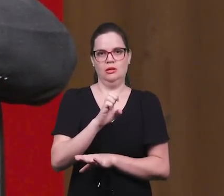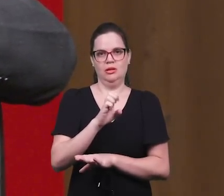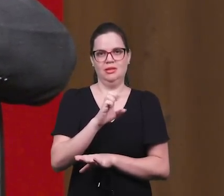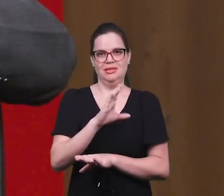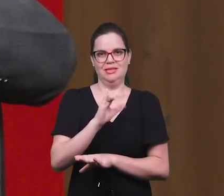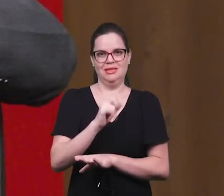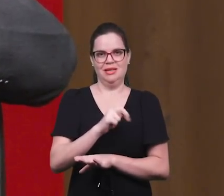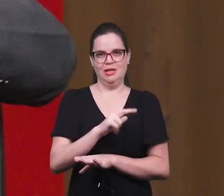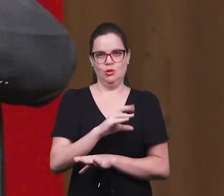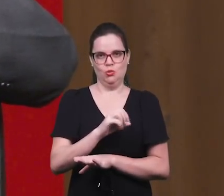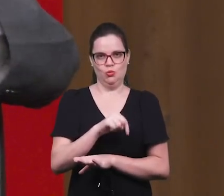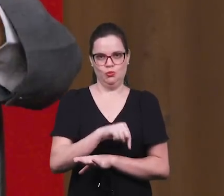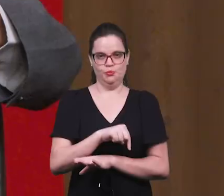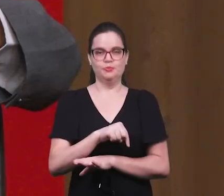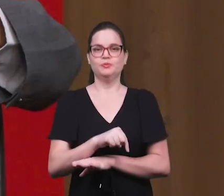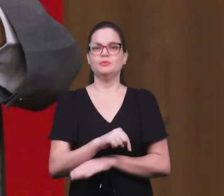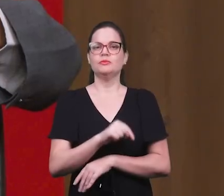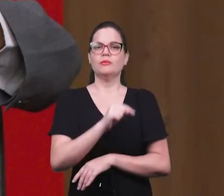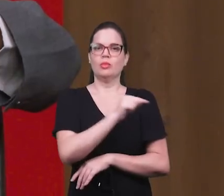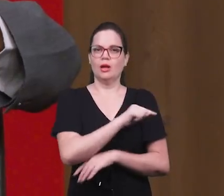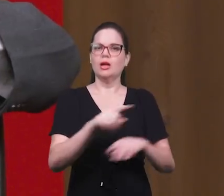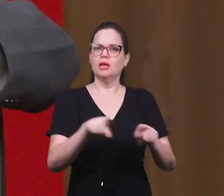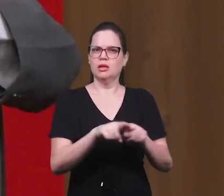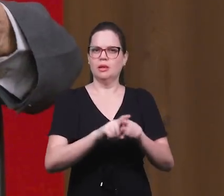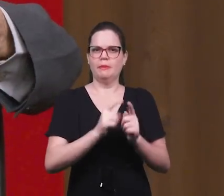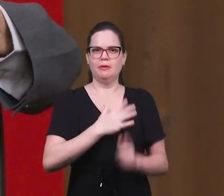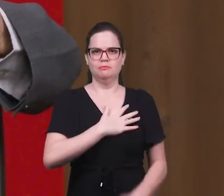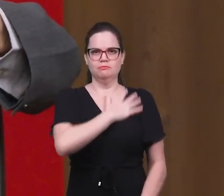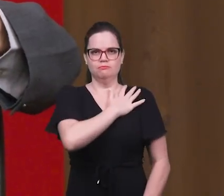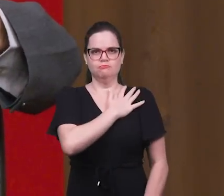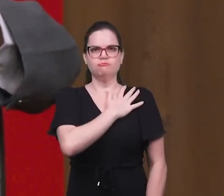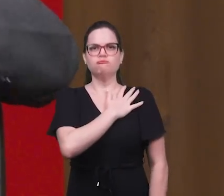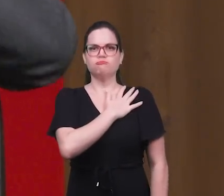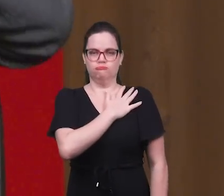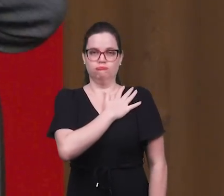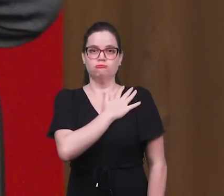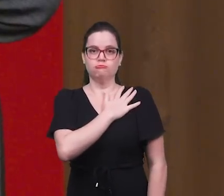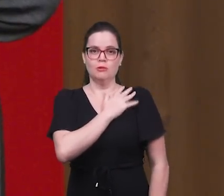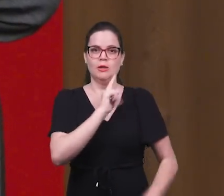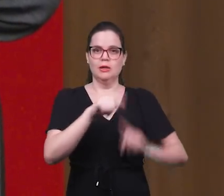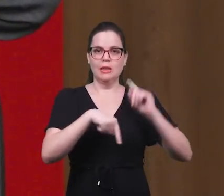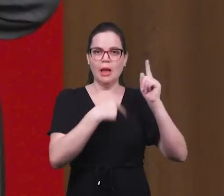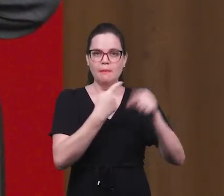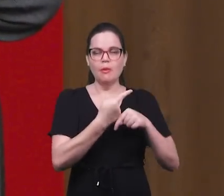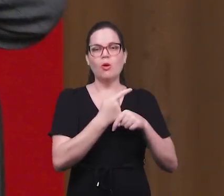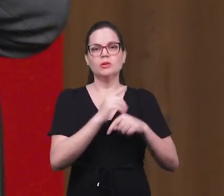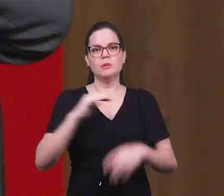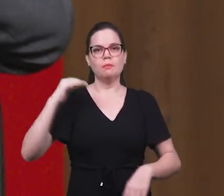Diocleciano, ele também era um general que se tornou imperador e